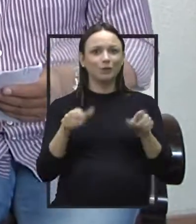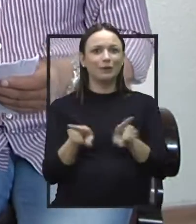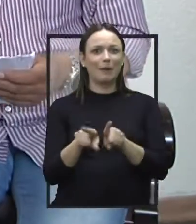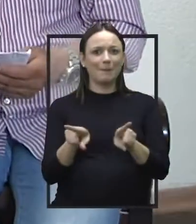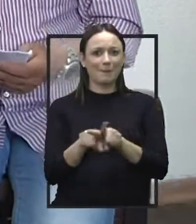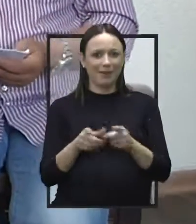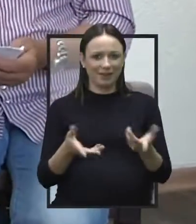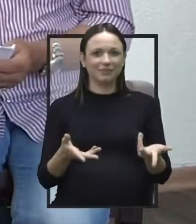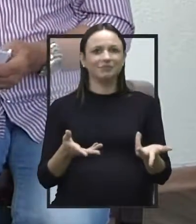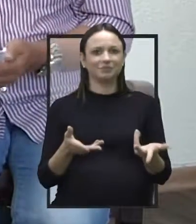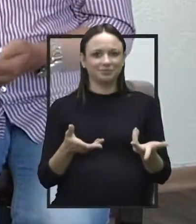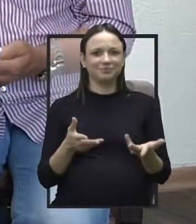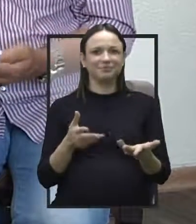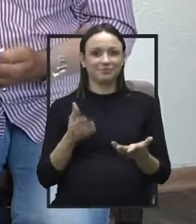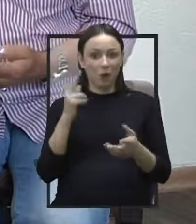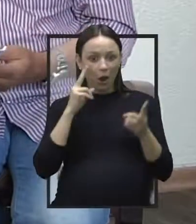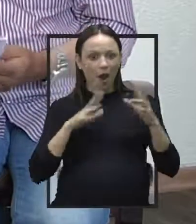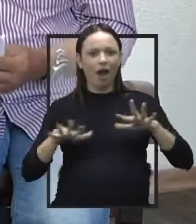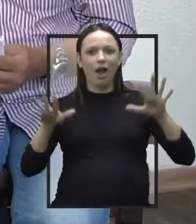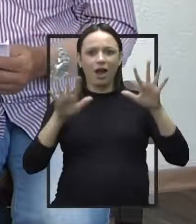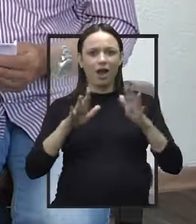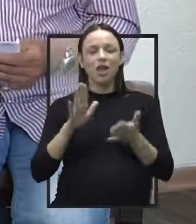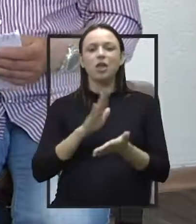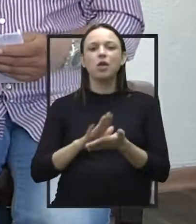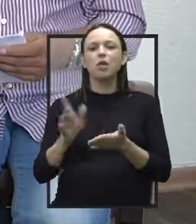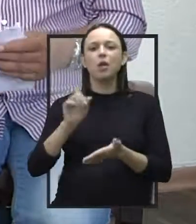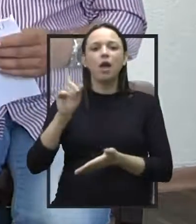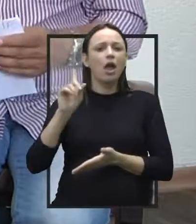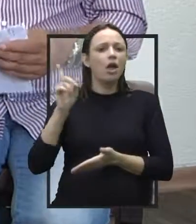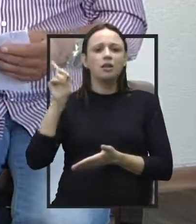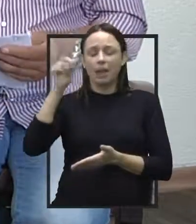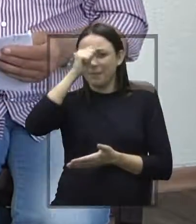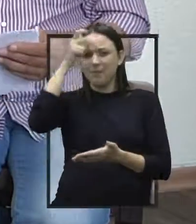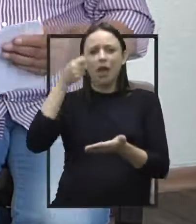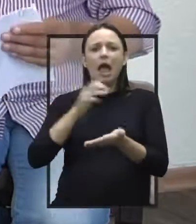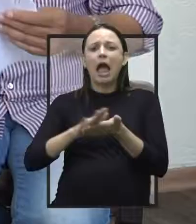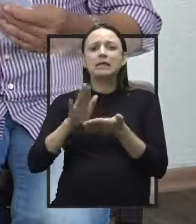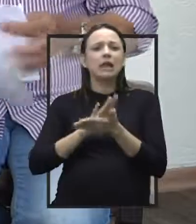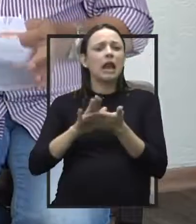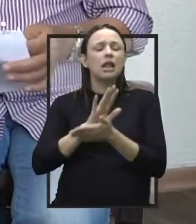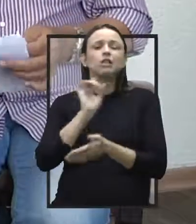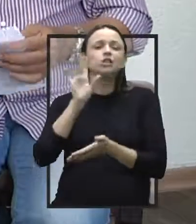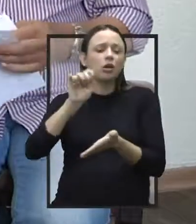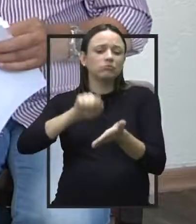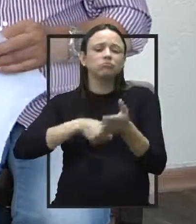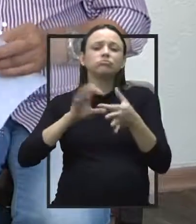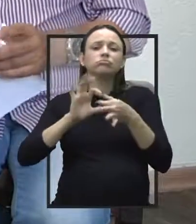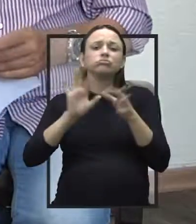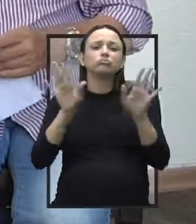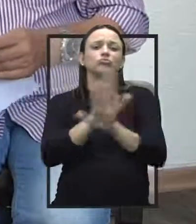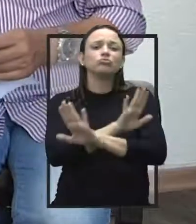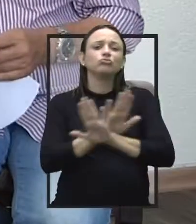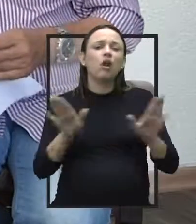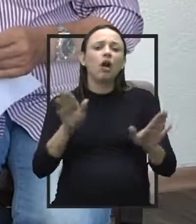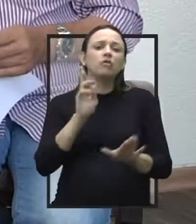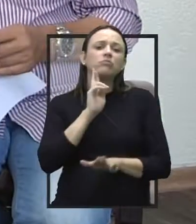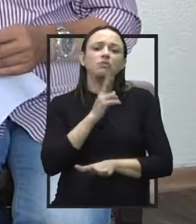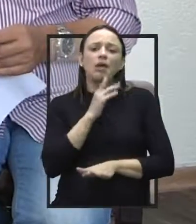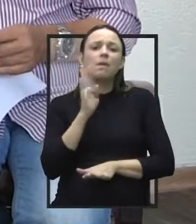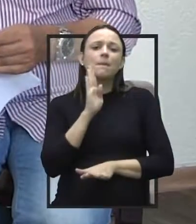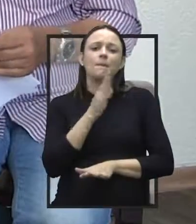né, bonito, muito mais bonito a decoração. Não gera custo para o município. O município só faz autorização para que esses estabelecimentos